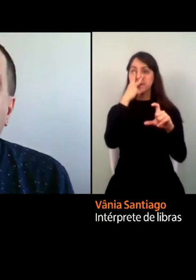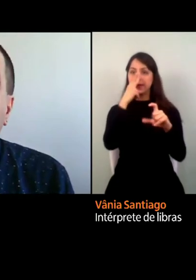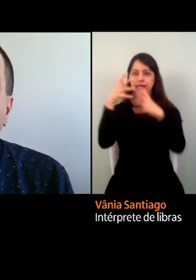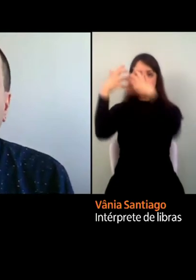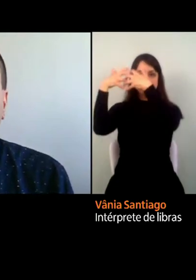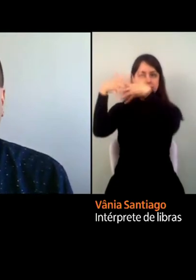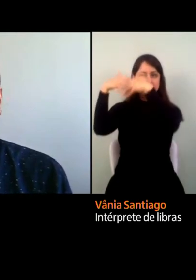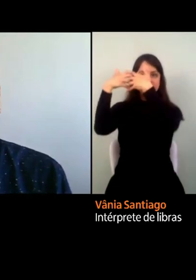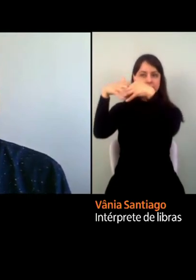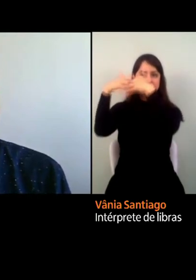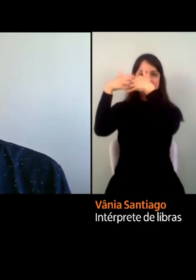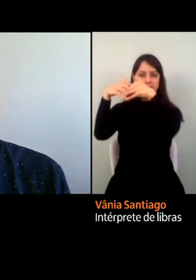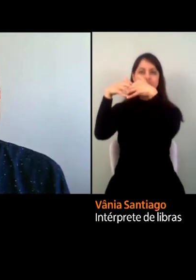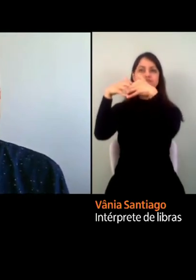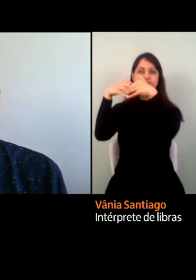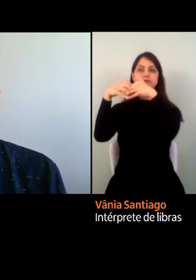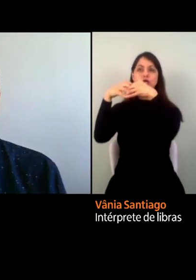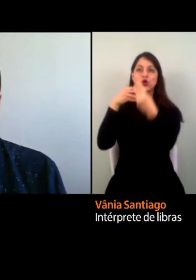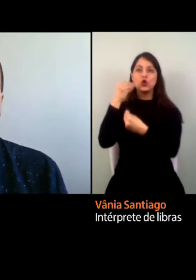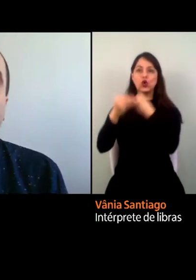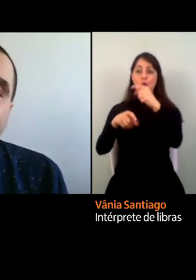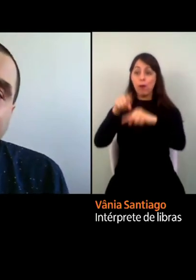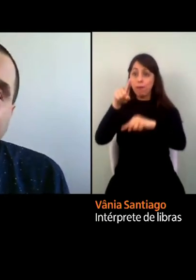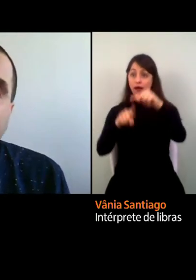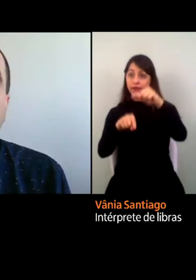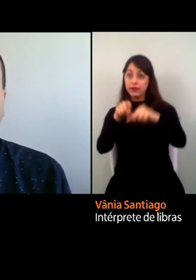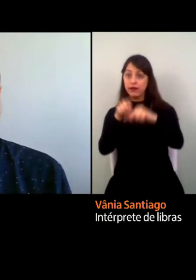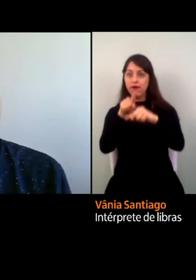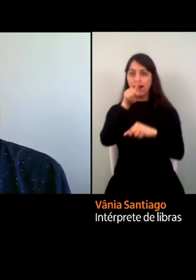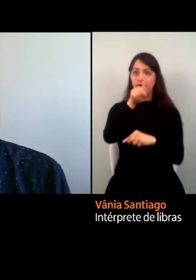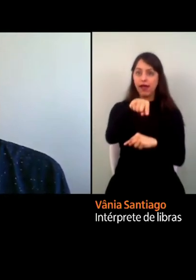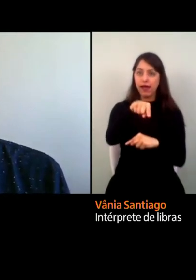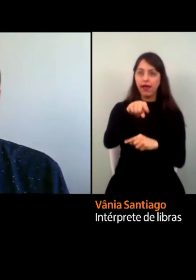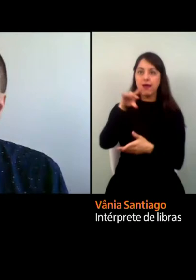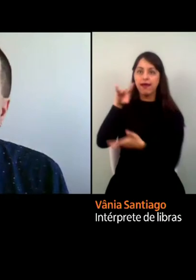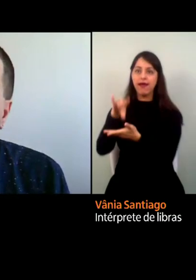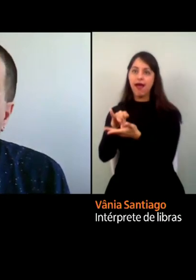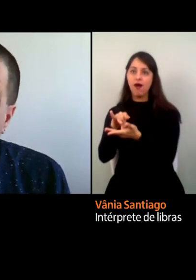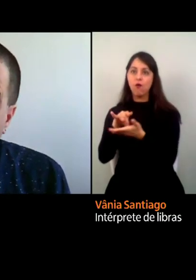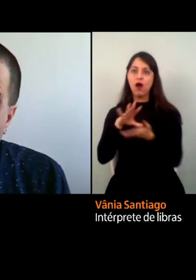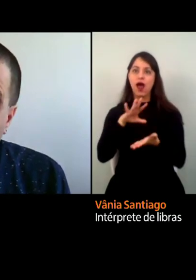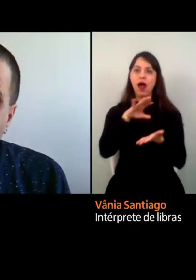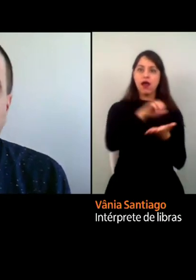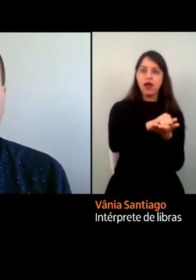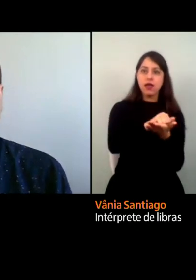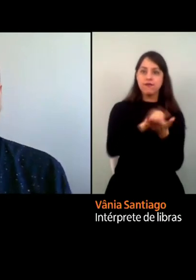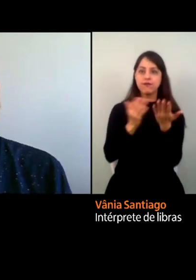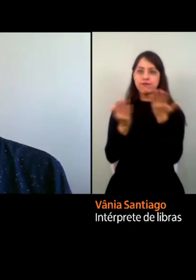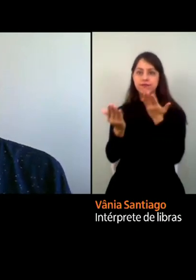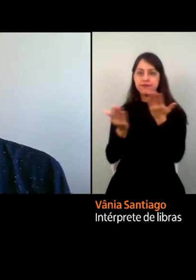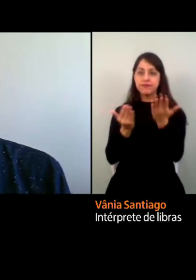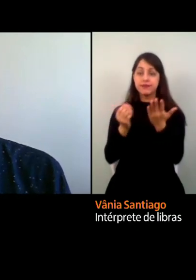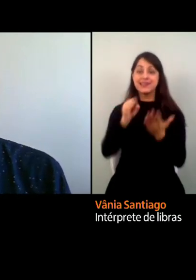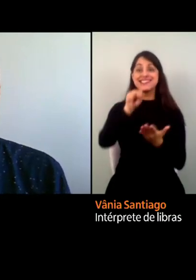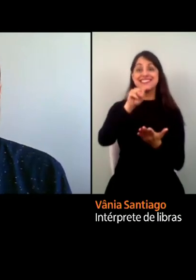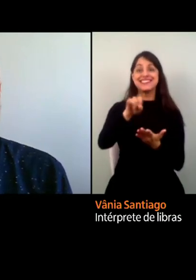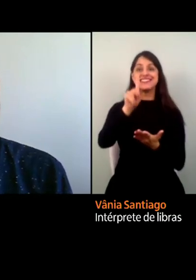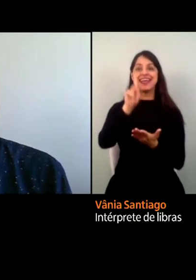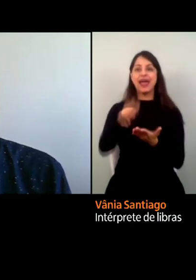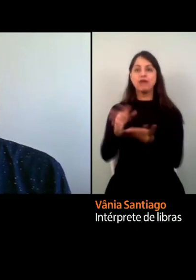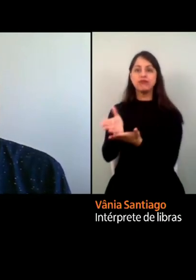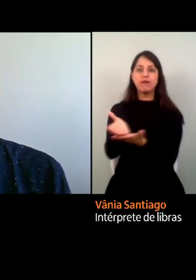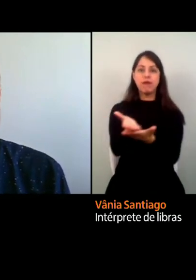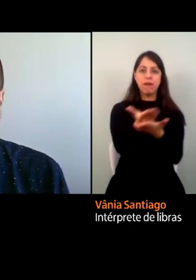um determinado uso de material de arquivo, para entender se se trata de uma compilação mais afeita